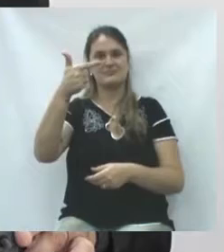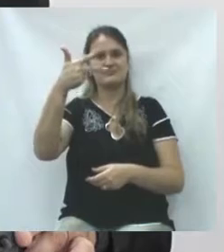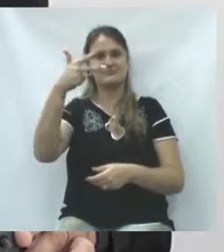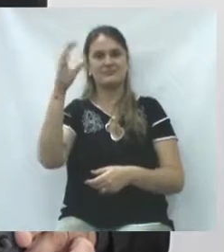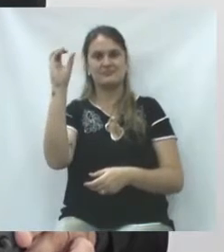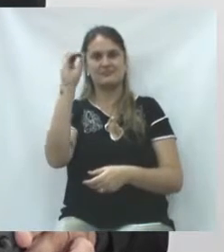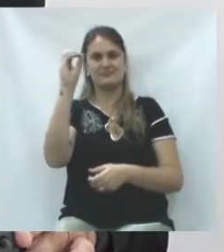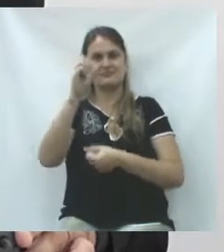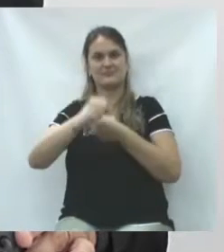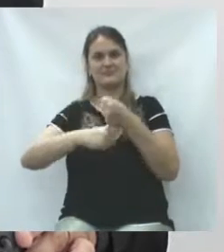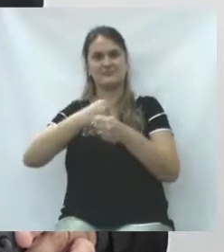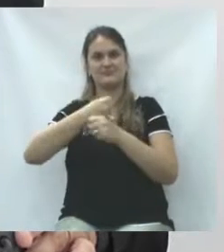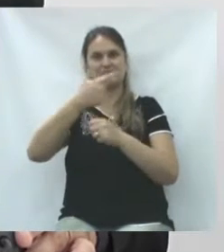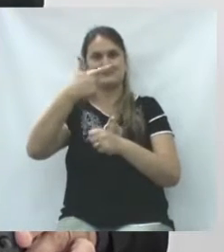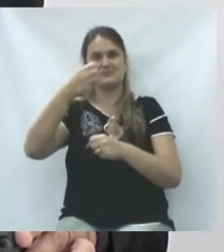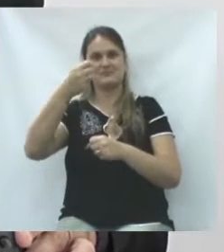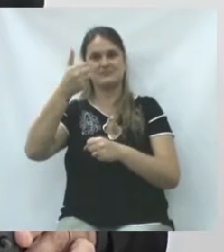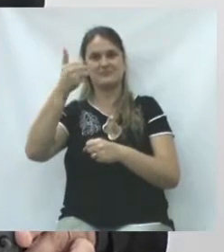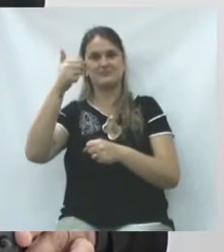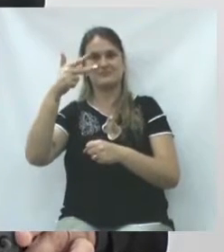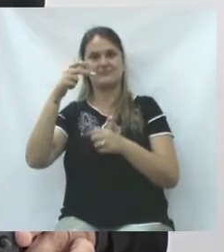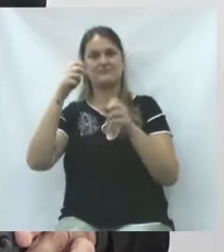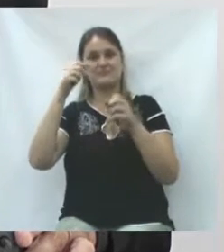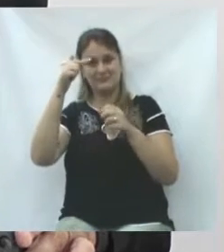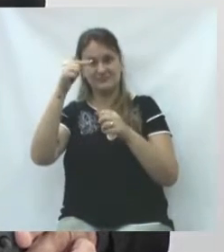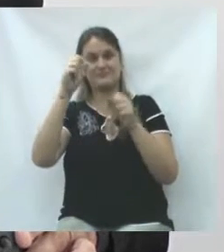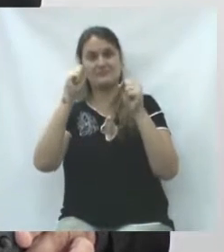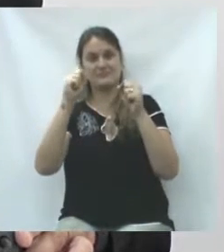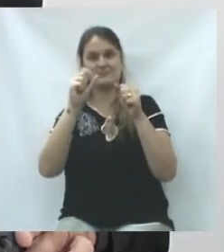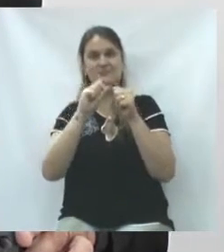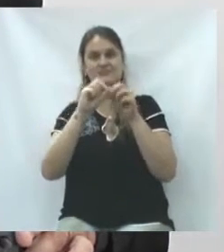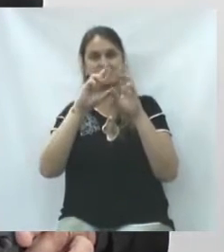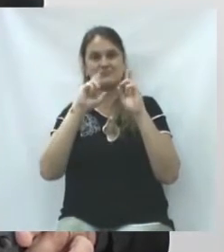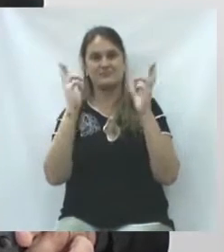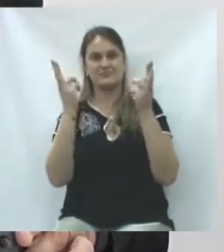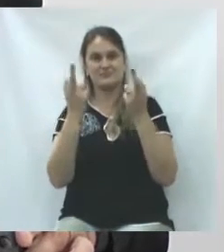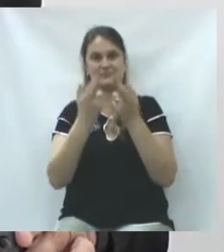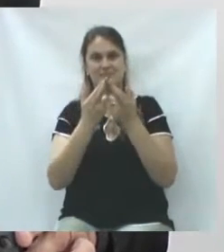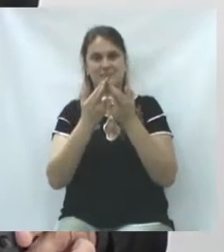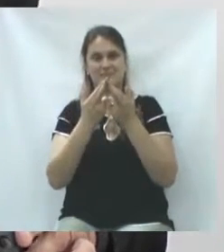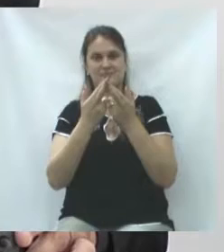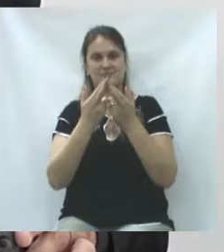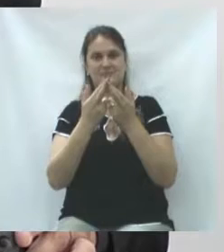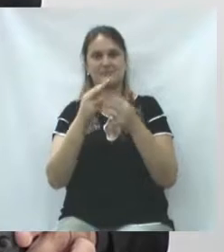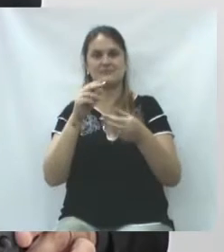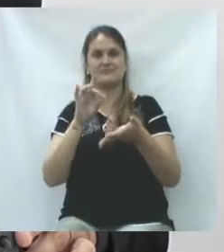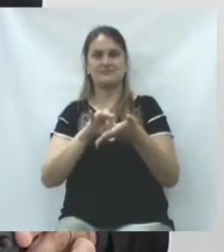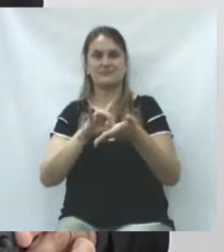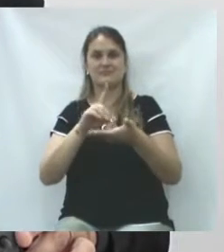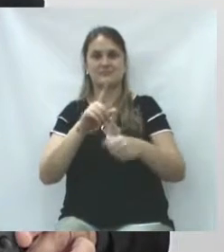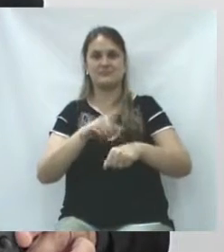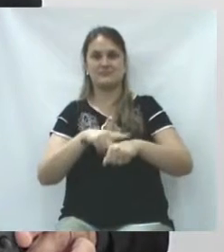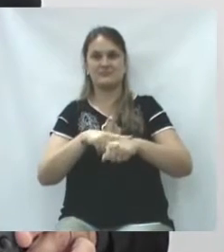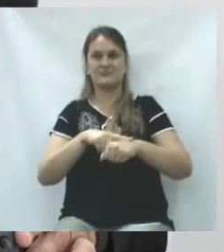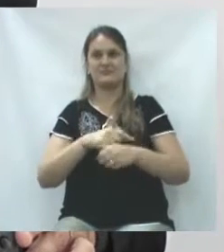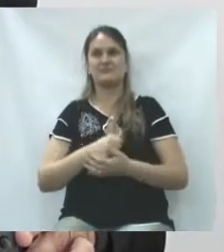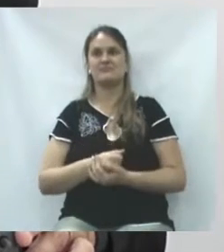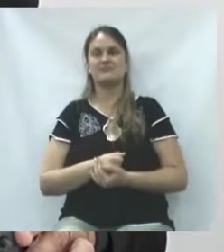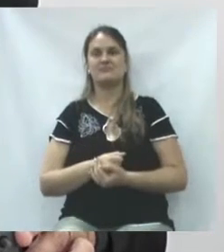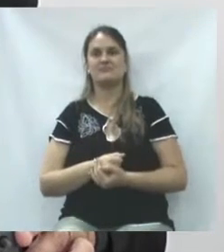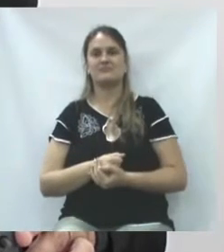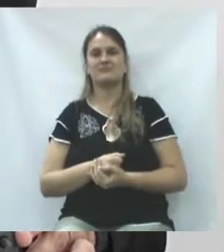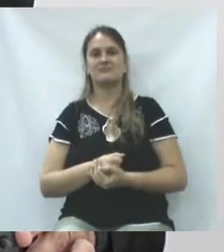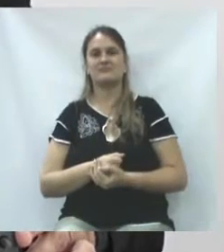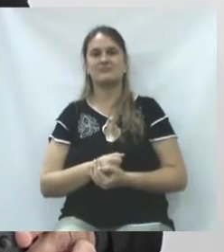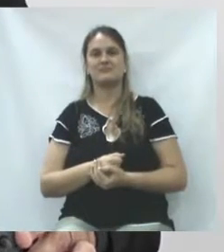a gente possa se reunir novamente na reunião extraordinária, no horário regimental. Senhoras e senhores, muito